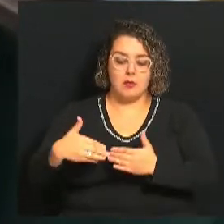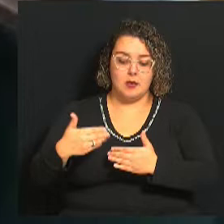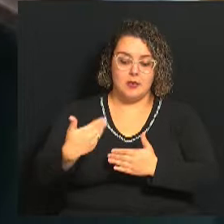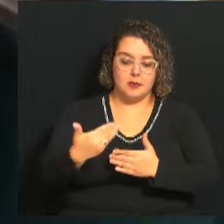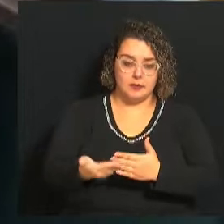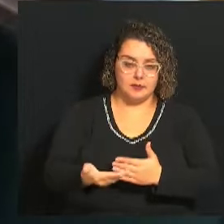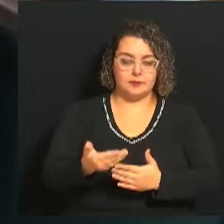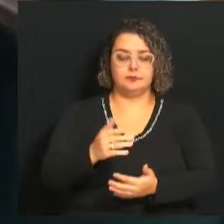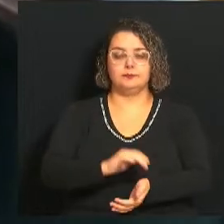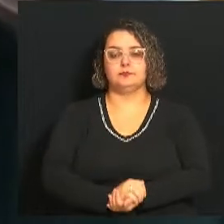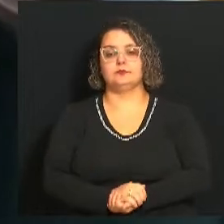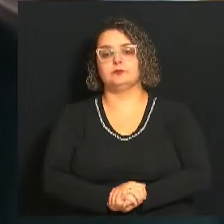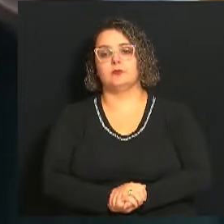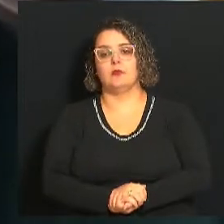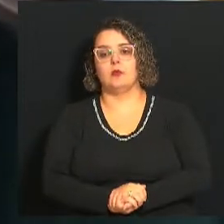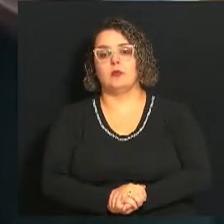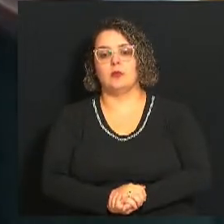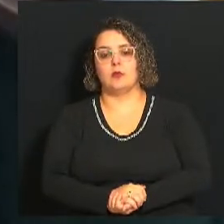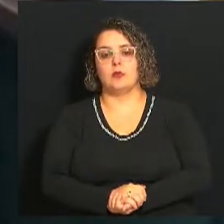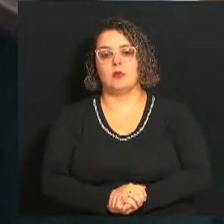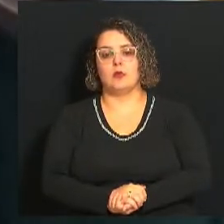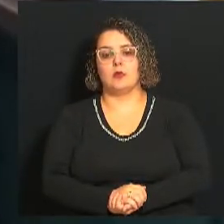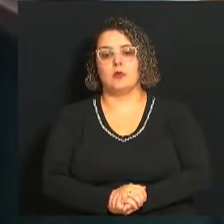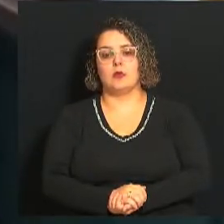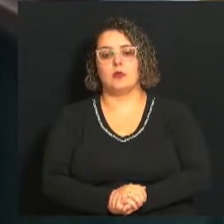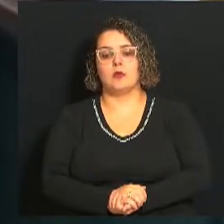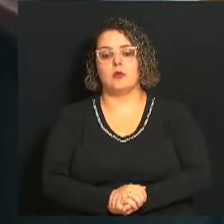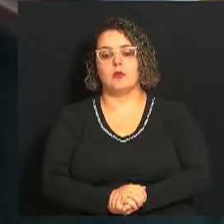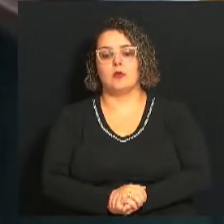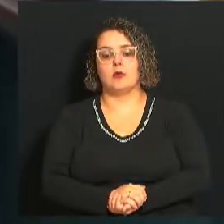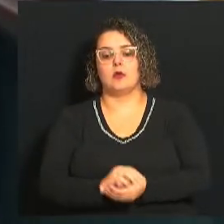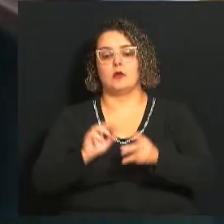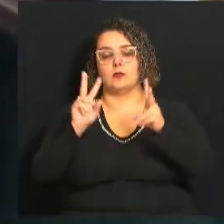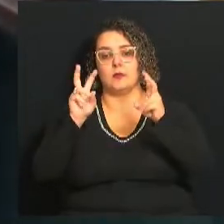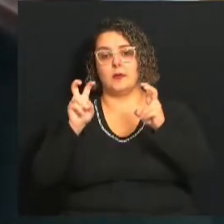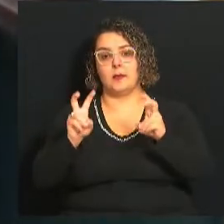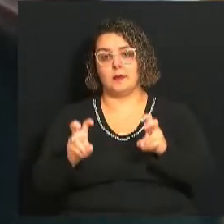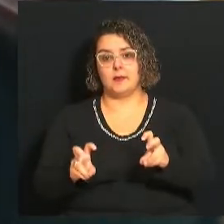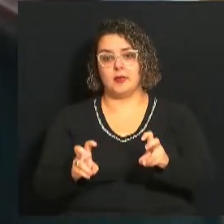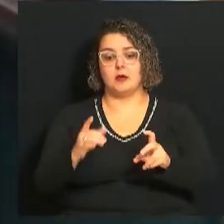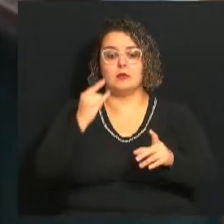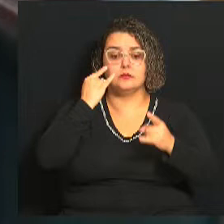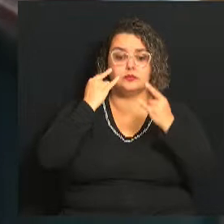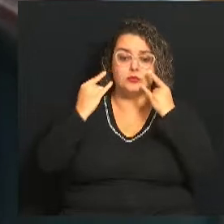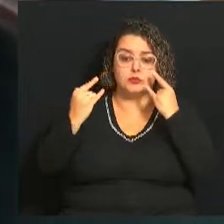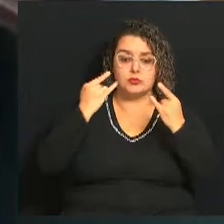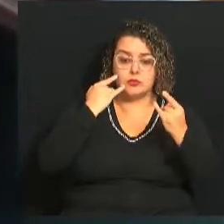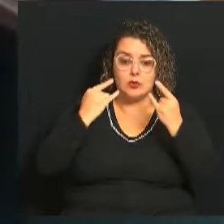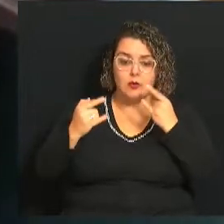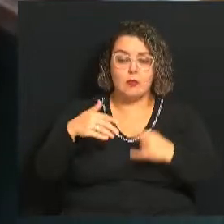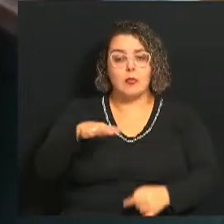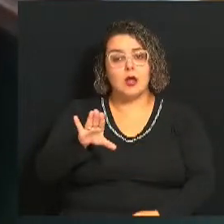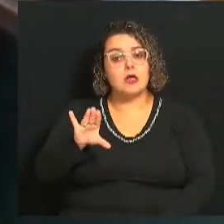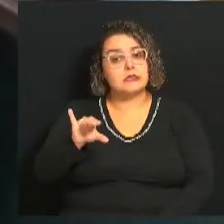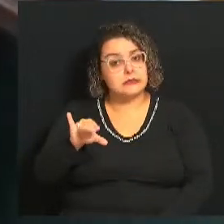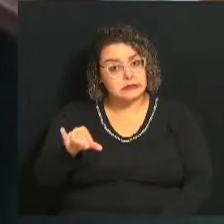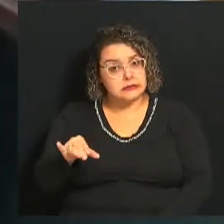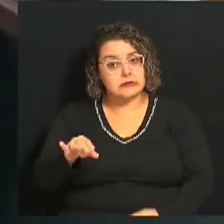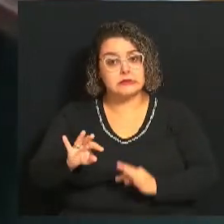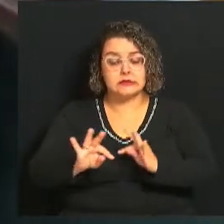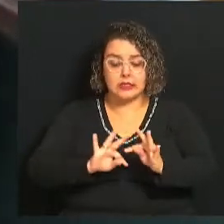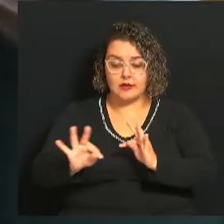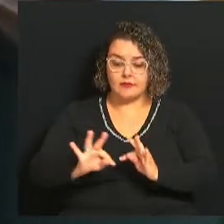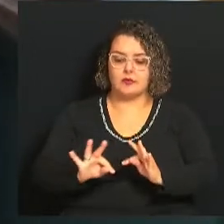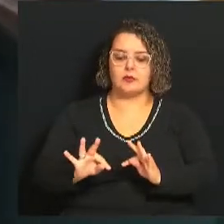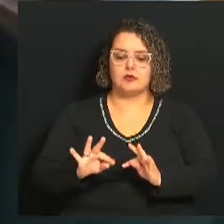esse assunto passou a ter um interesse mais científico, mais